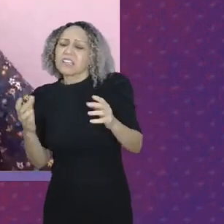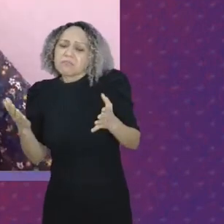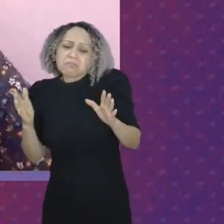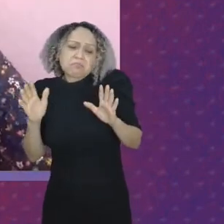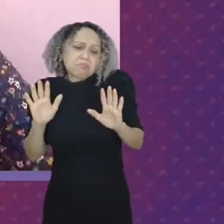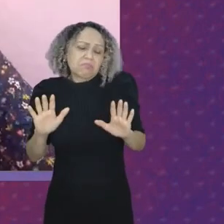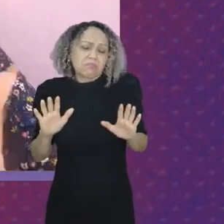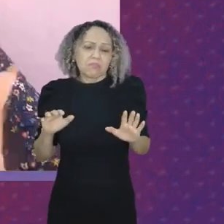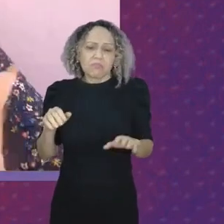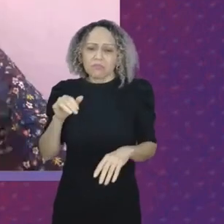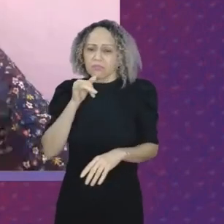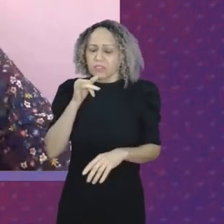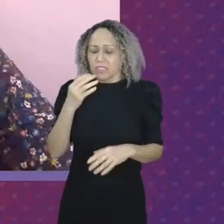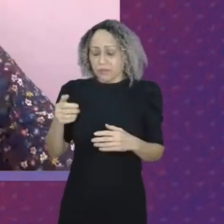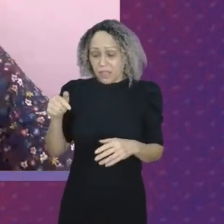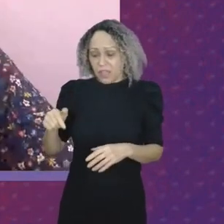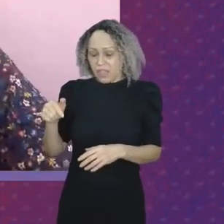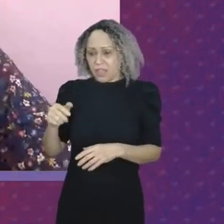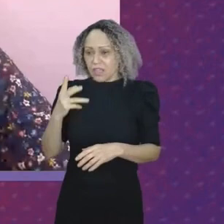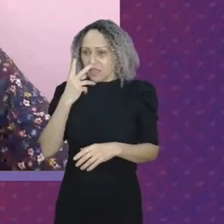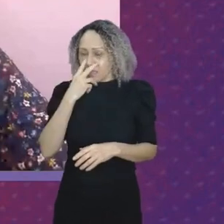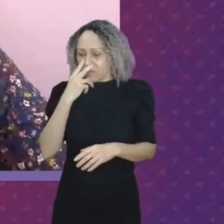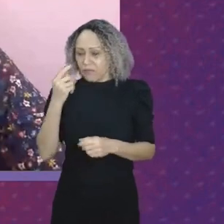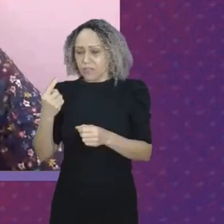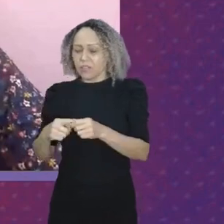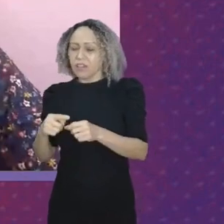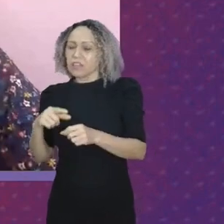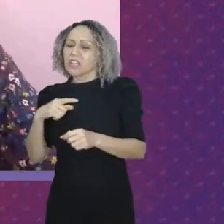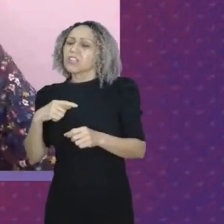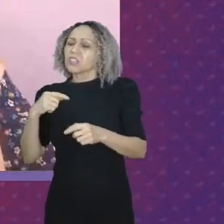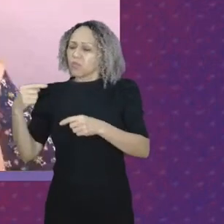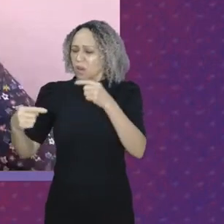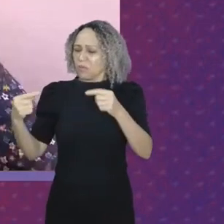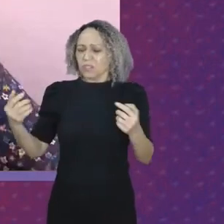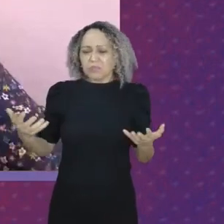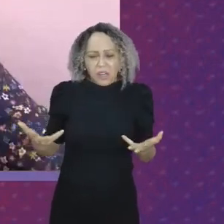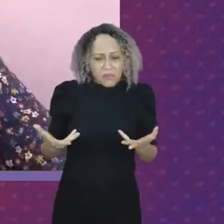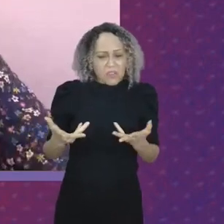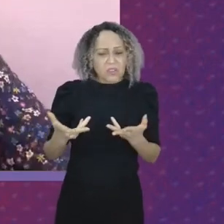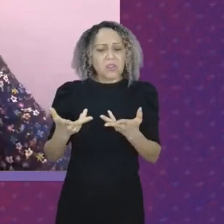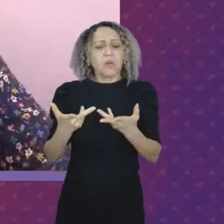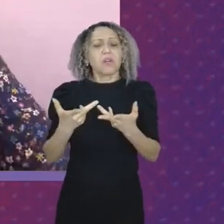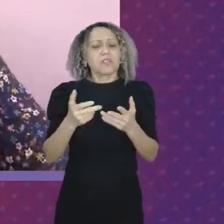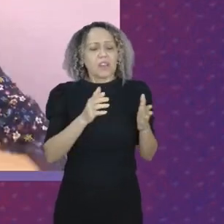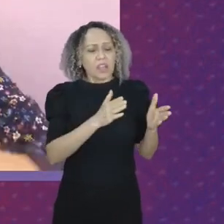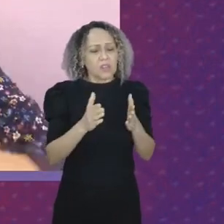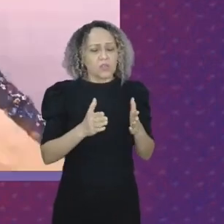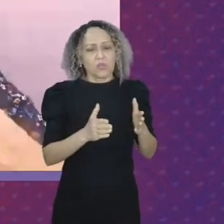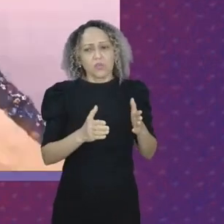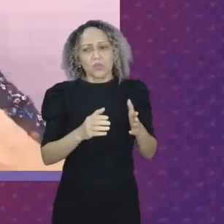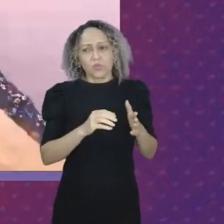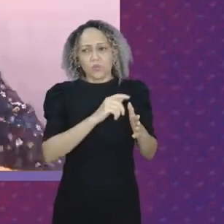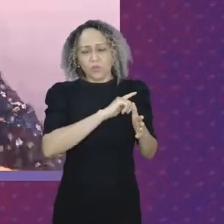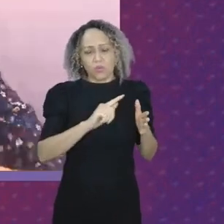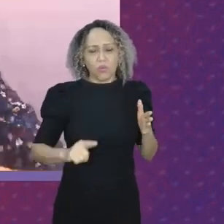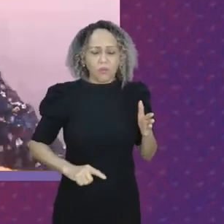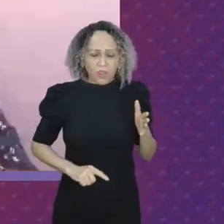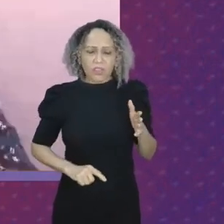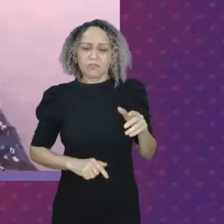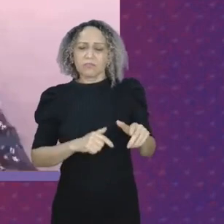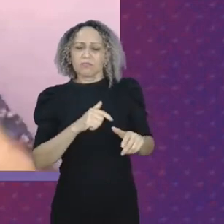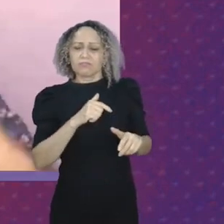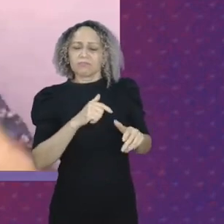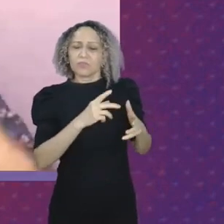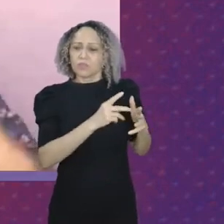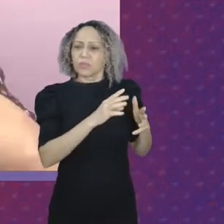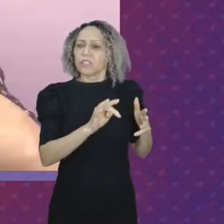política super interessante implementada no governo do Partido dos Trabalhadores, que era o restaurante popular. O fato de você ter um restaurante popular, as pessoas